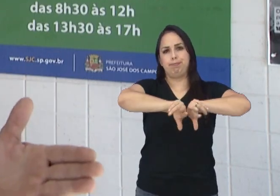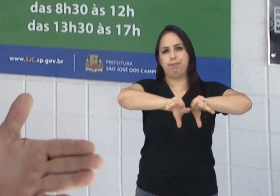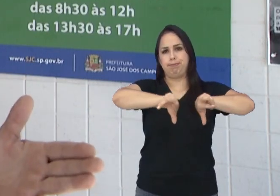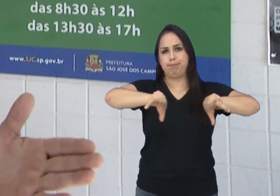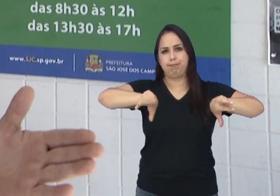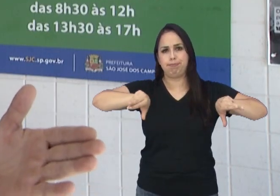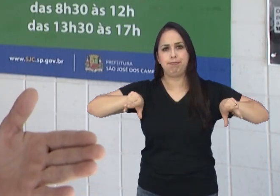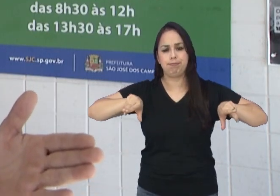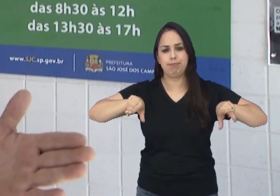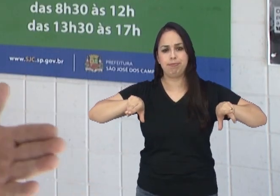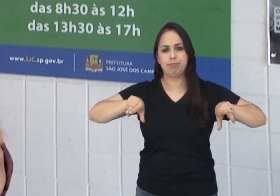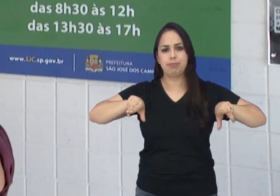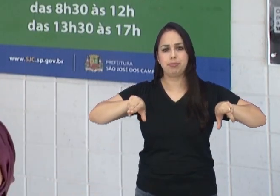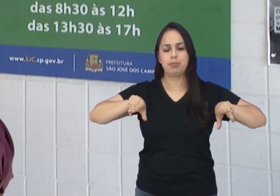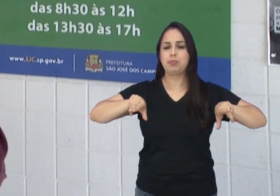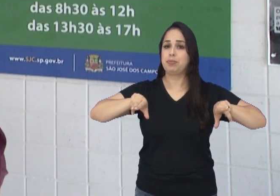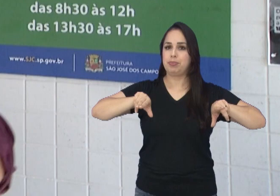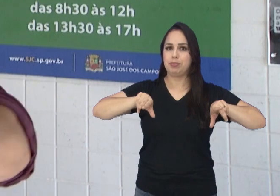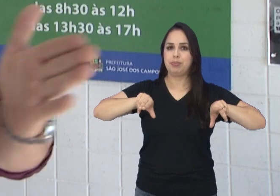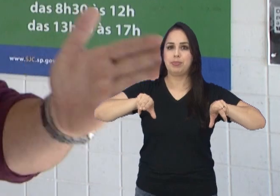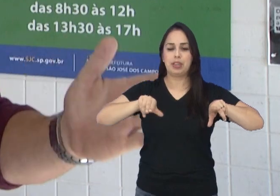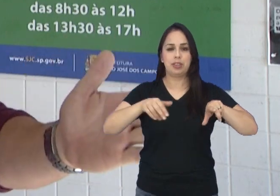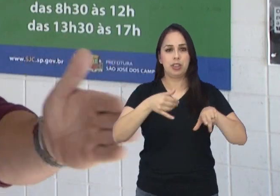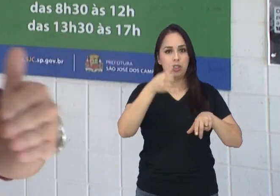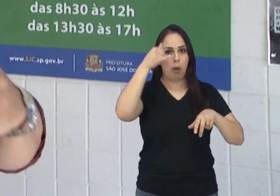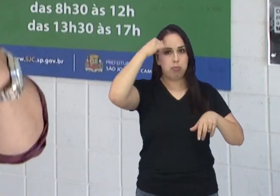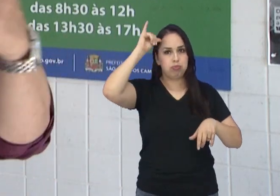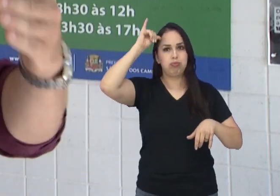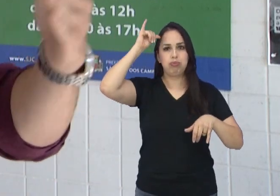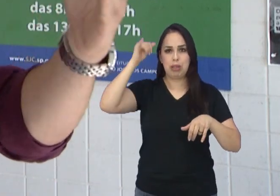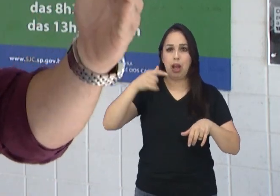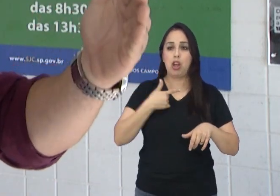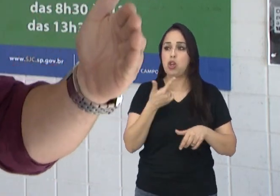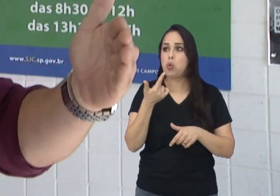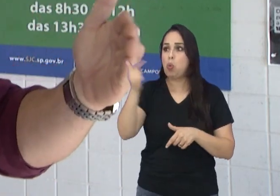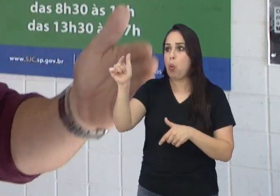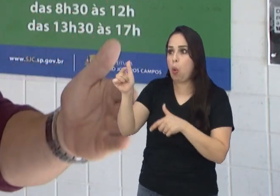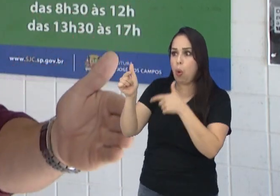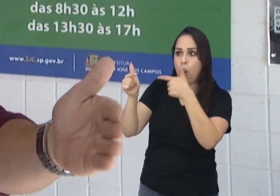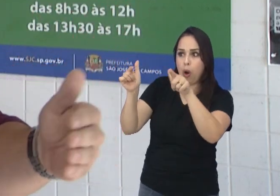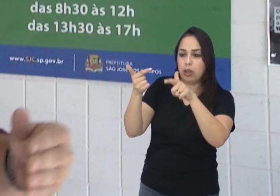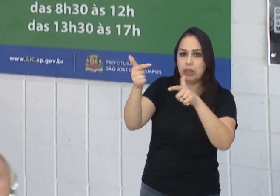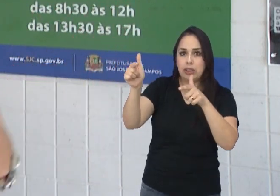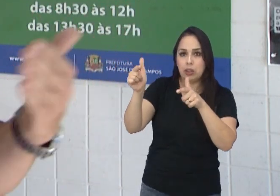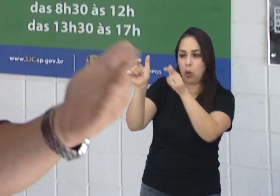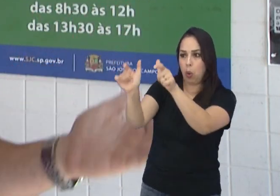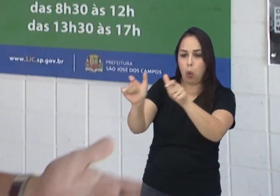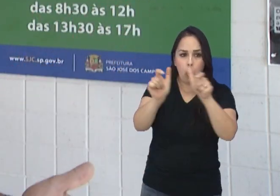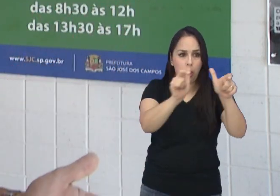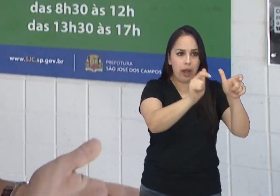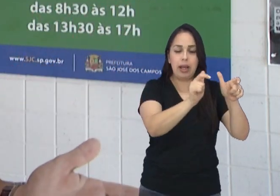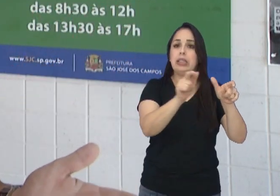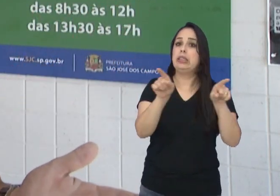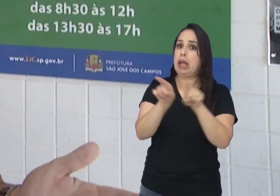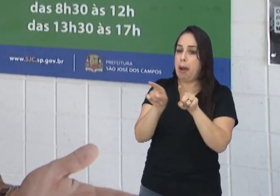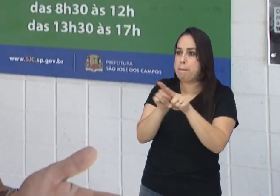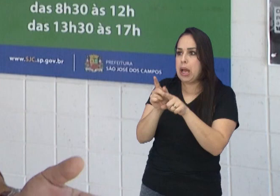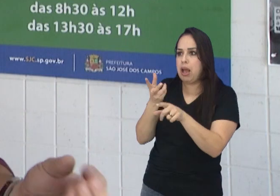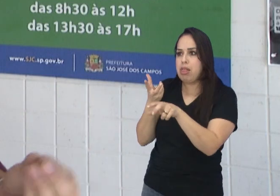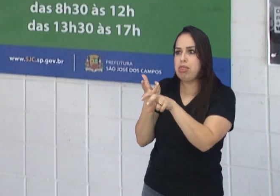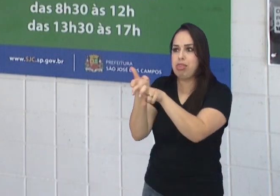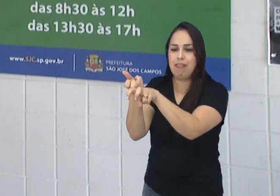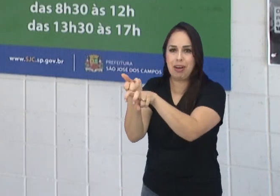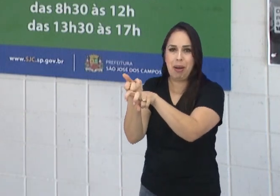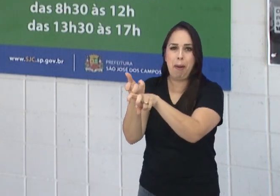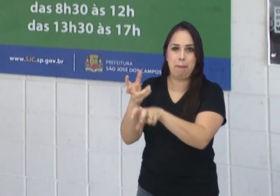milhares de cabeças de gado em outras propriedades que estão sendo vacinadas em particular.